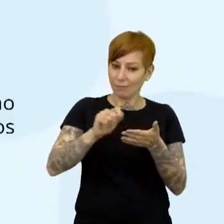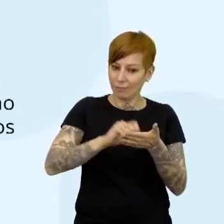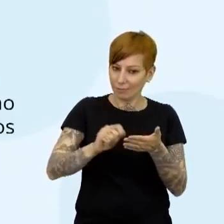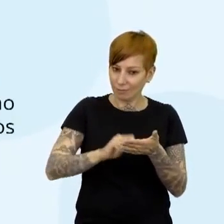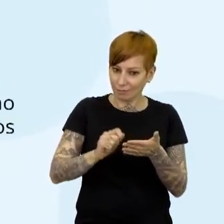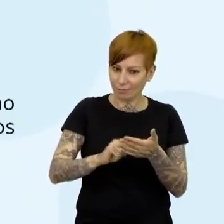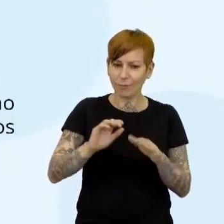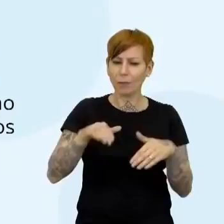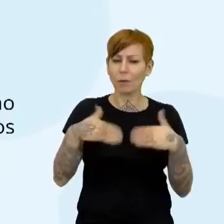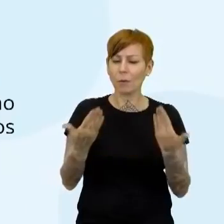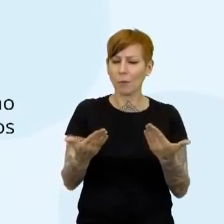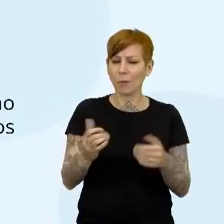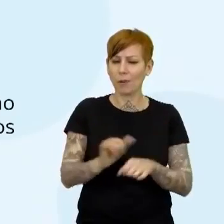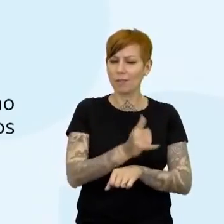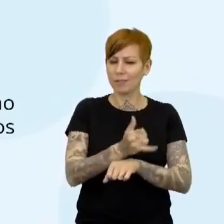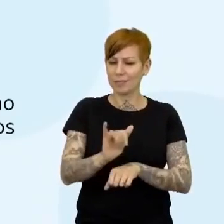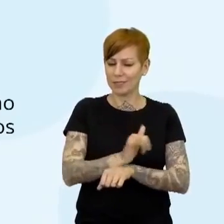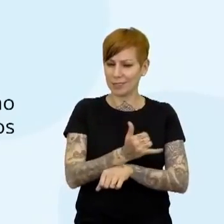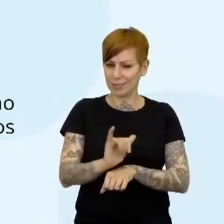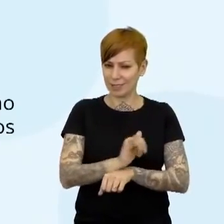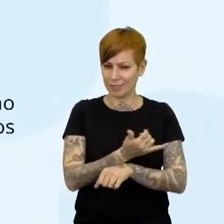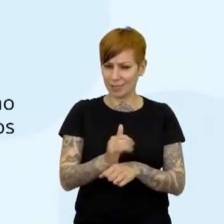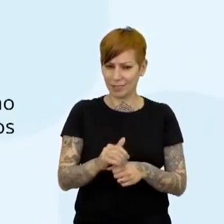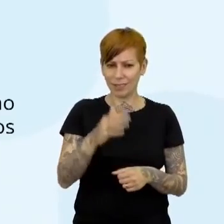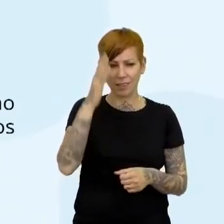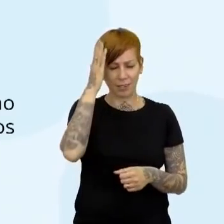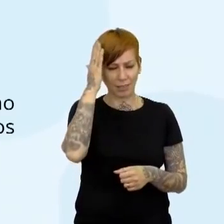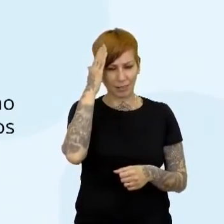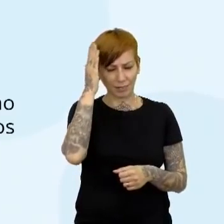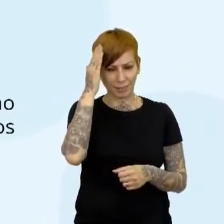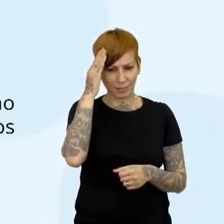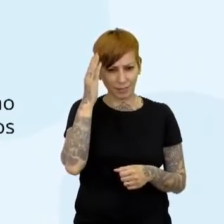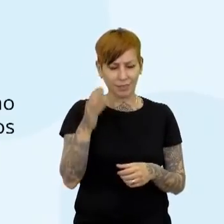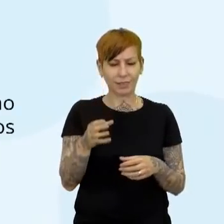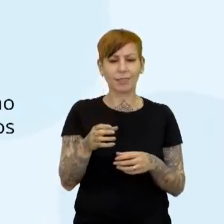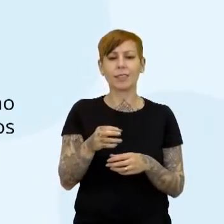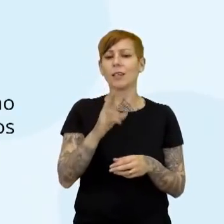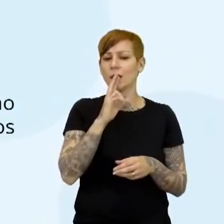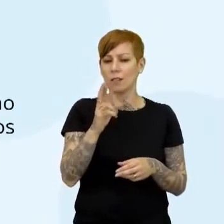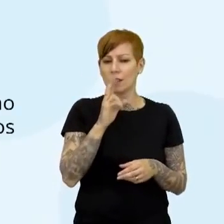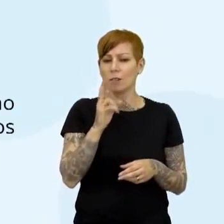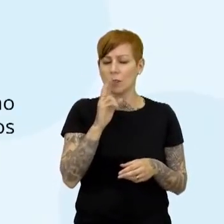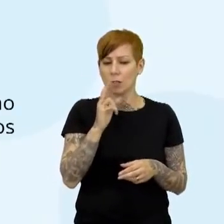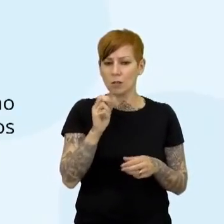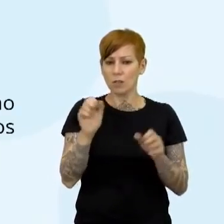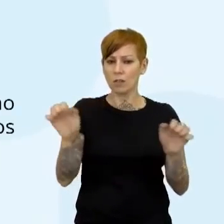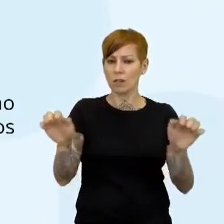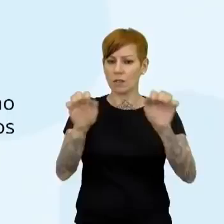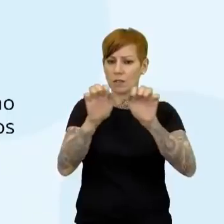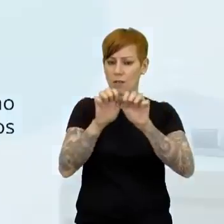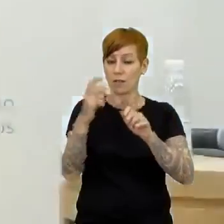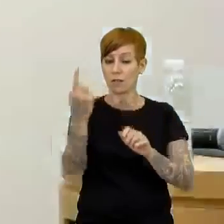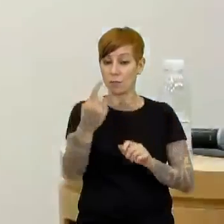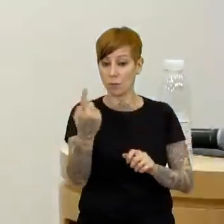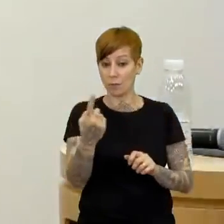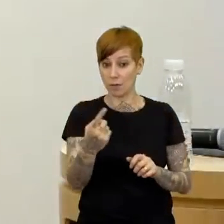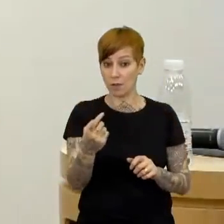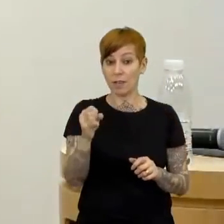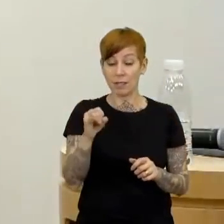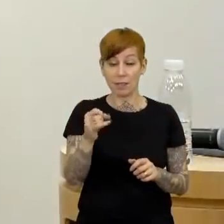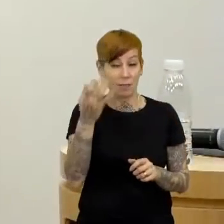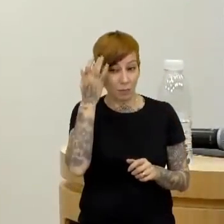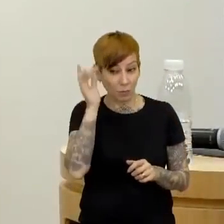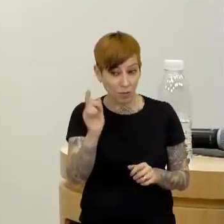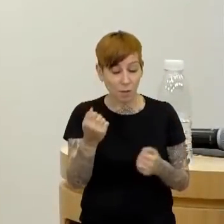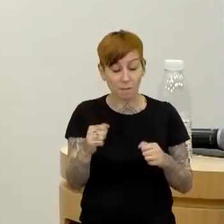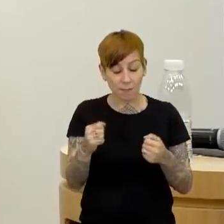que é a estratégia que nós vamos usar ó nós sabemos resolver equação de primeiro grau tá certo quem ainda não sabe vai ter que